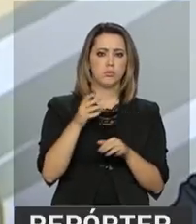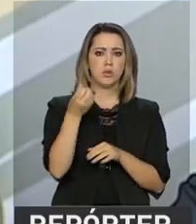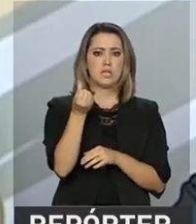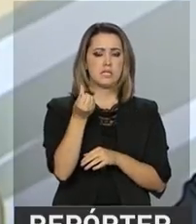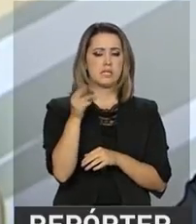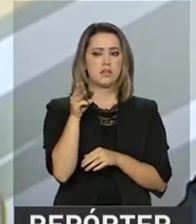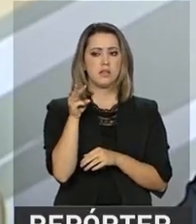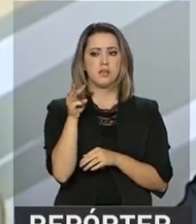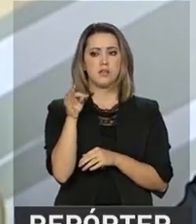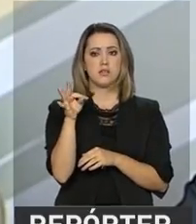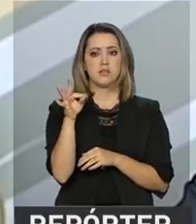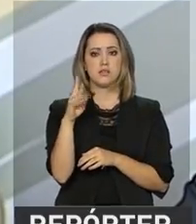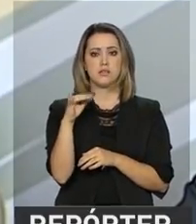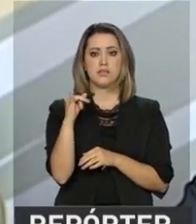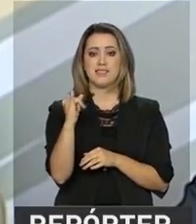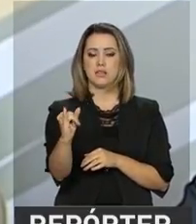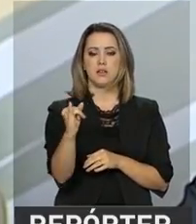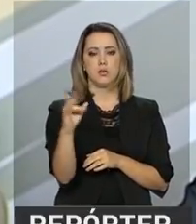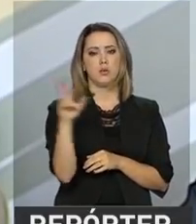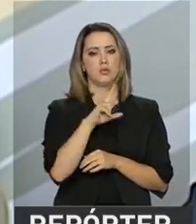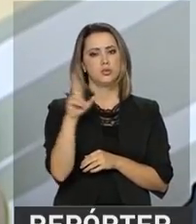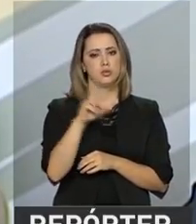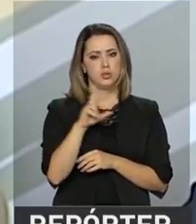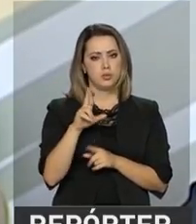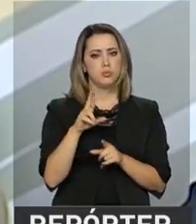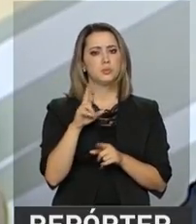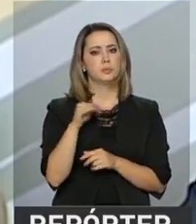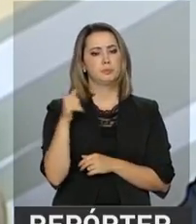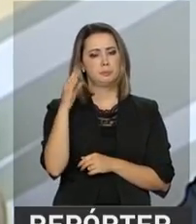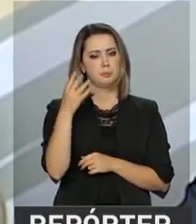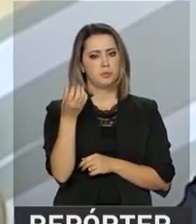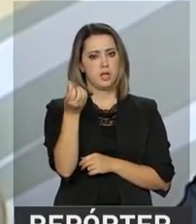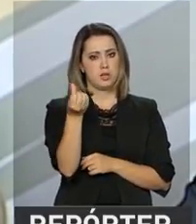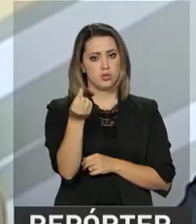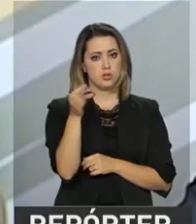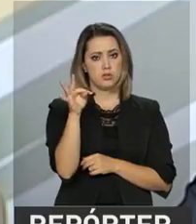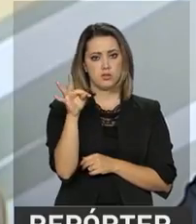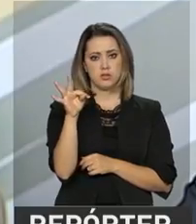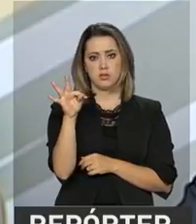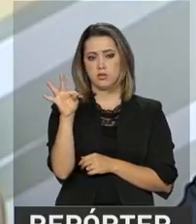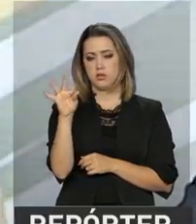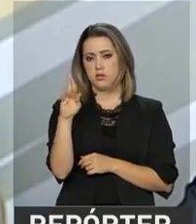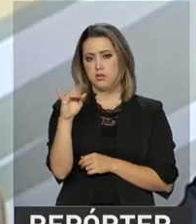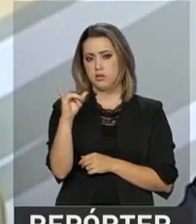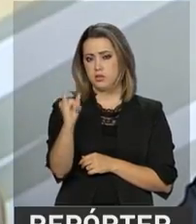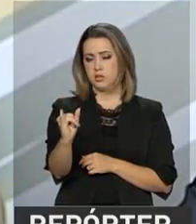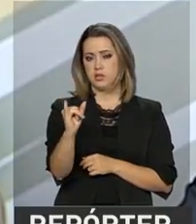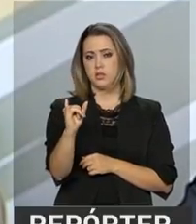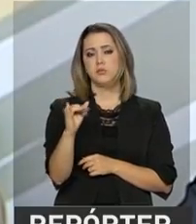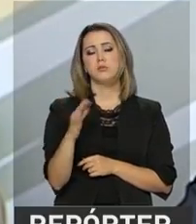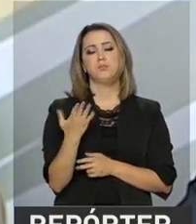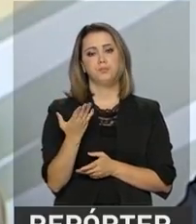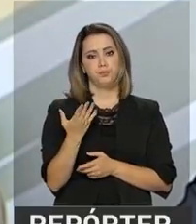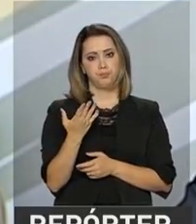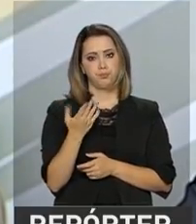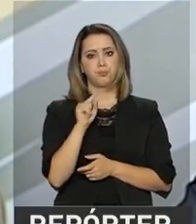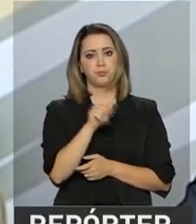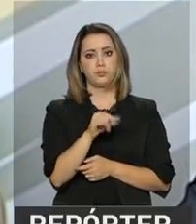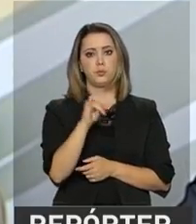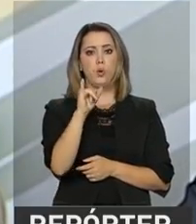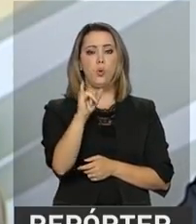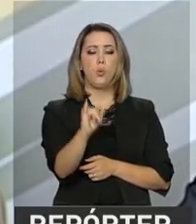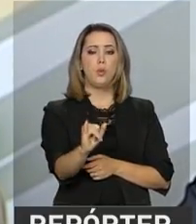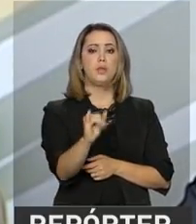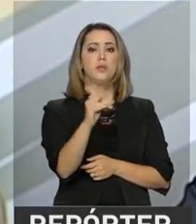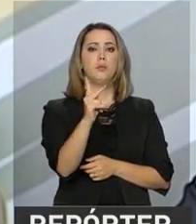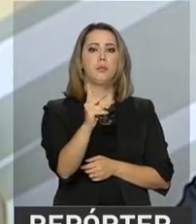6 trilhões de reais, 637 bilhões. A estimativa de IPCA até o final do